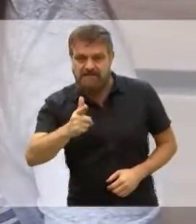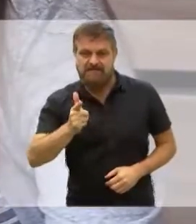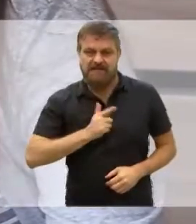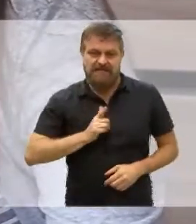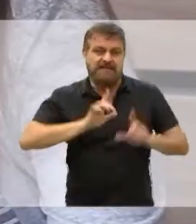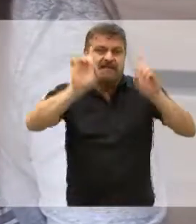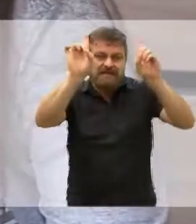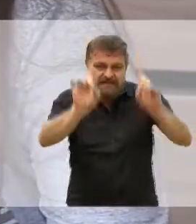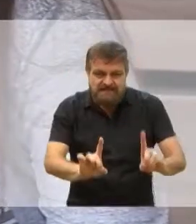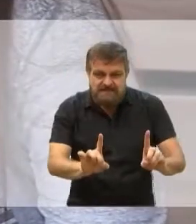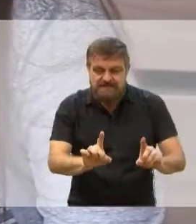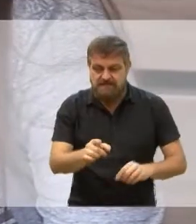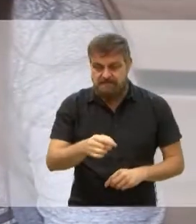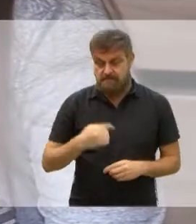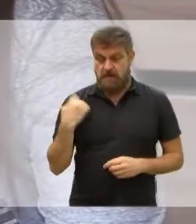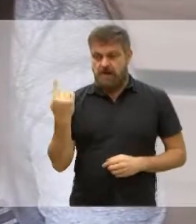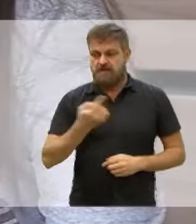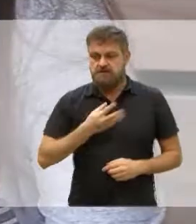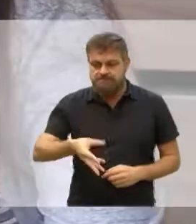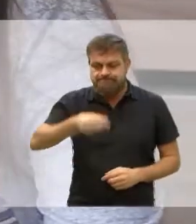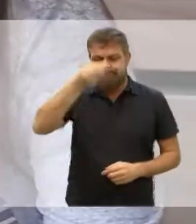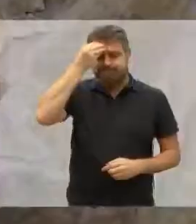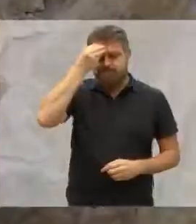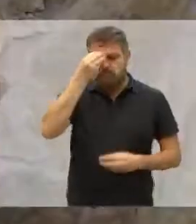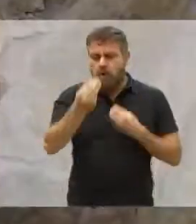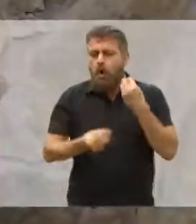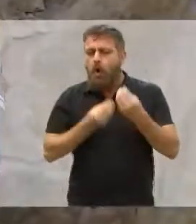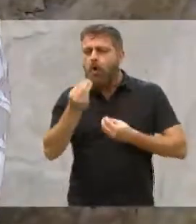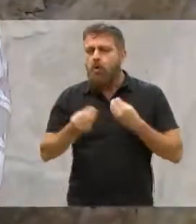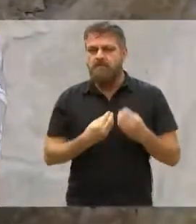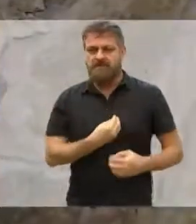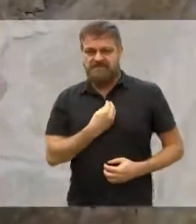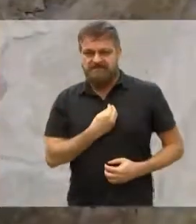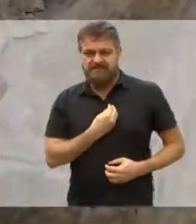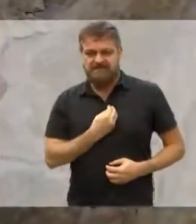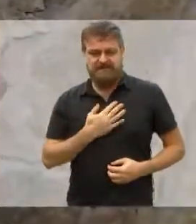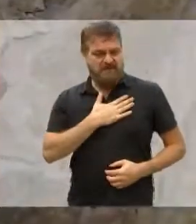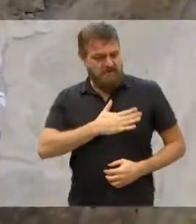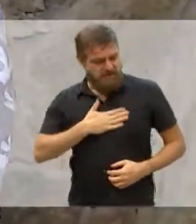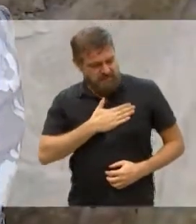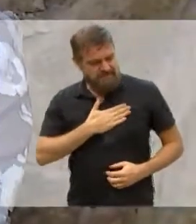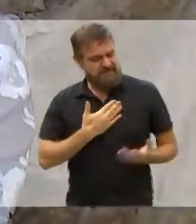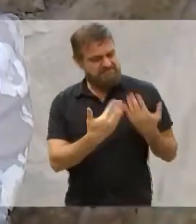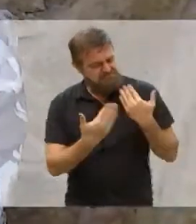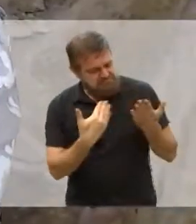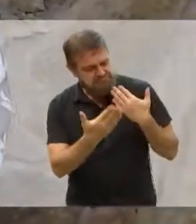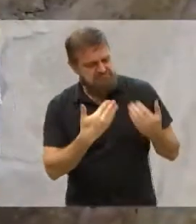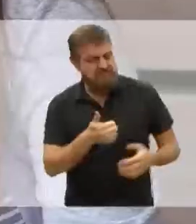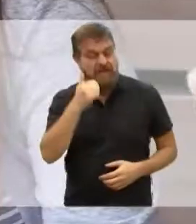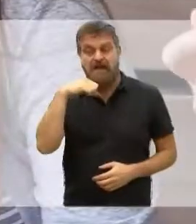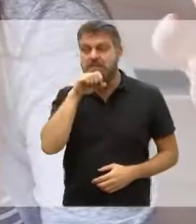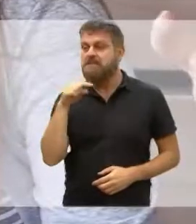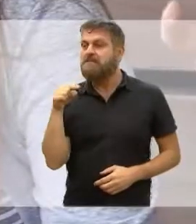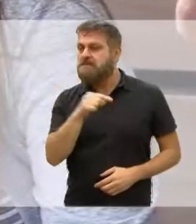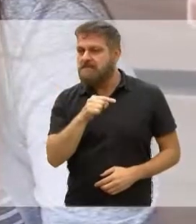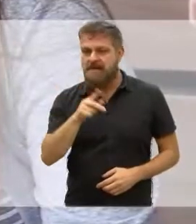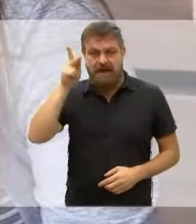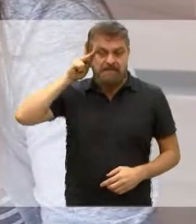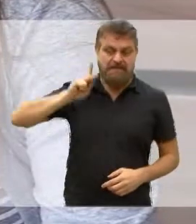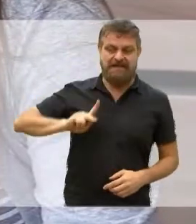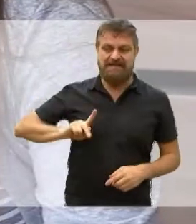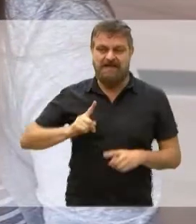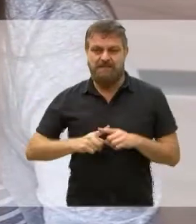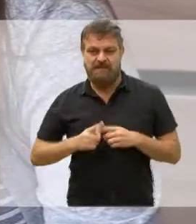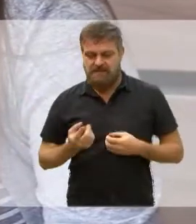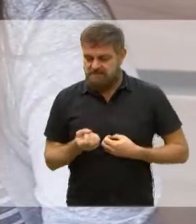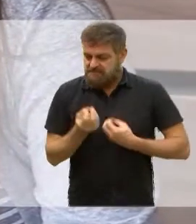crianças com algum tipo de deficiência, para você entender o que eles vivem. E eu estou gostando de conversar com você, Patrícia, porque